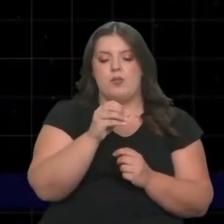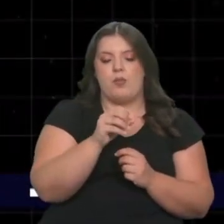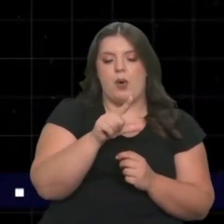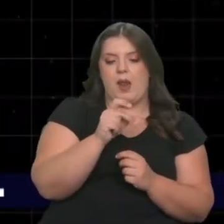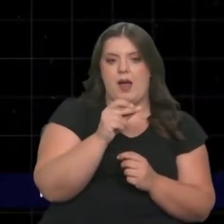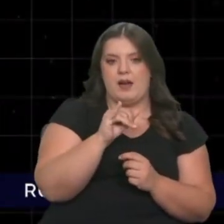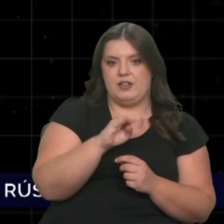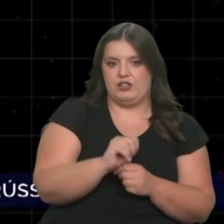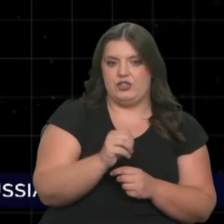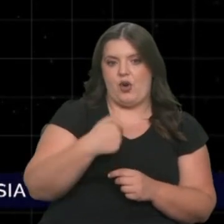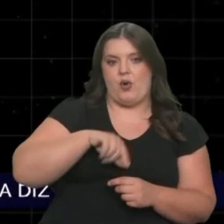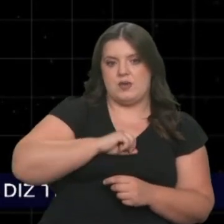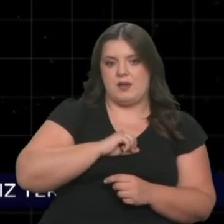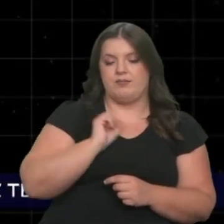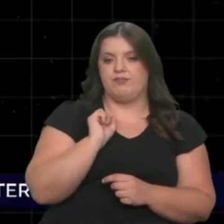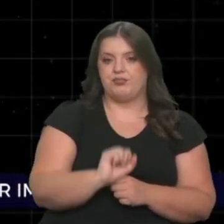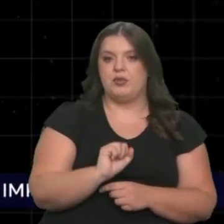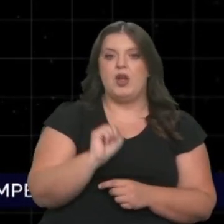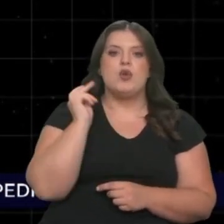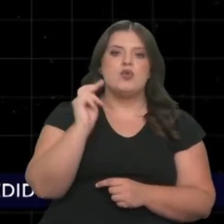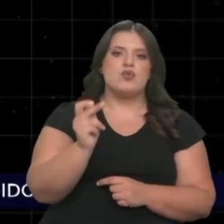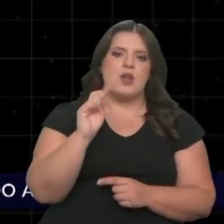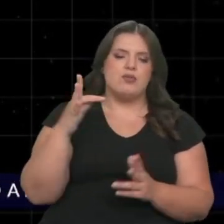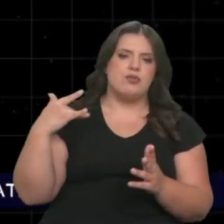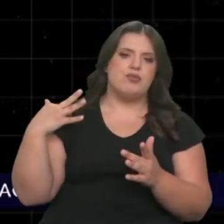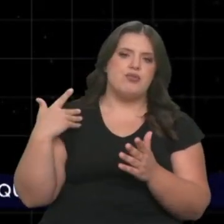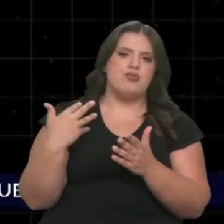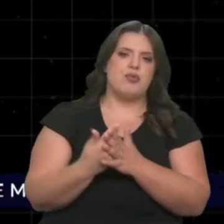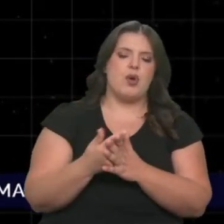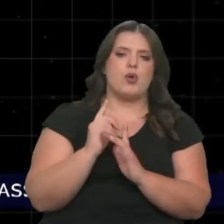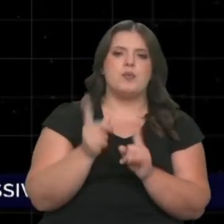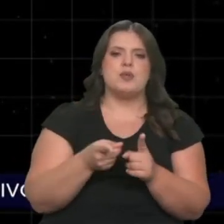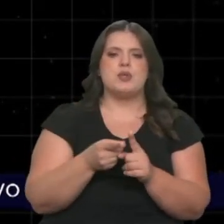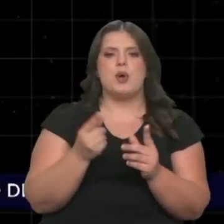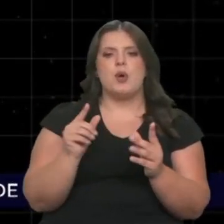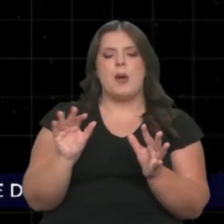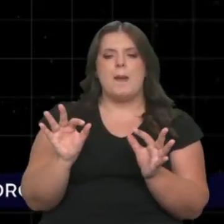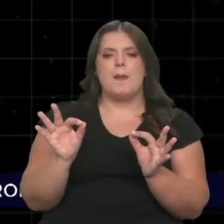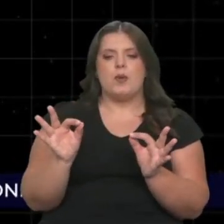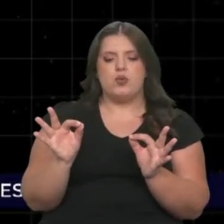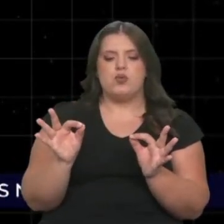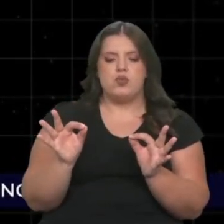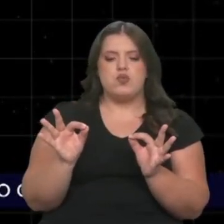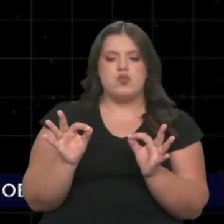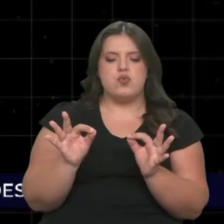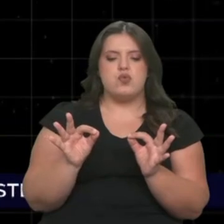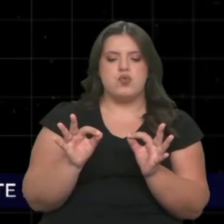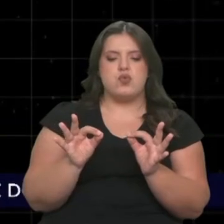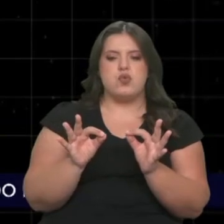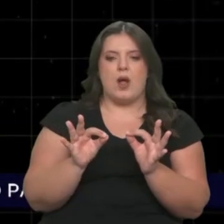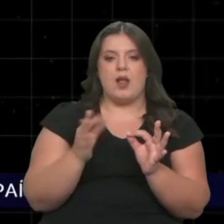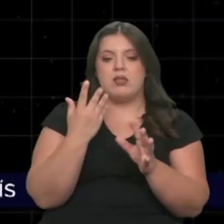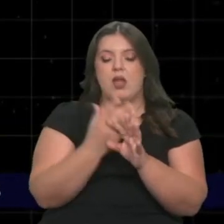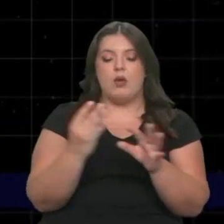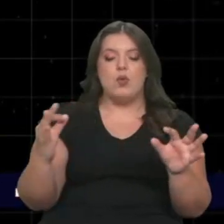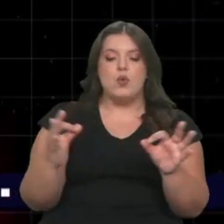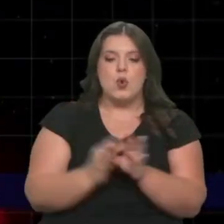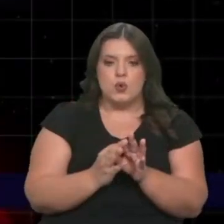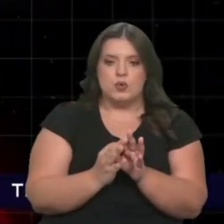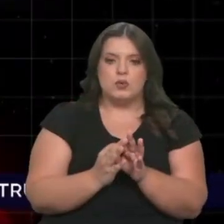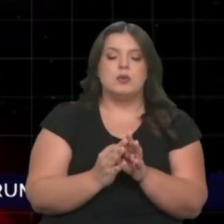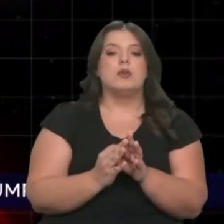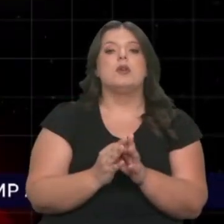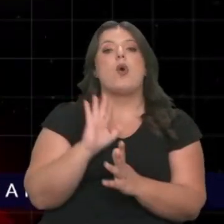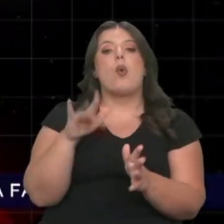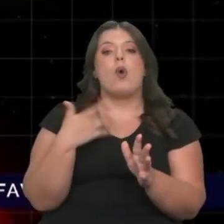estrela polar, que ao longo dos anos começou a espiralar cada vez mais próximo de Polaris, até que se fundiu com a estrela polar. Quando